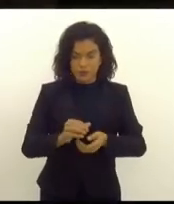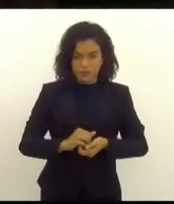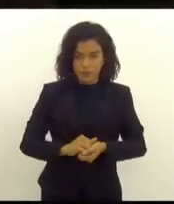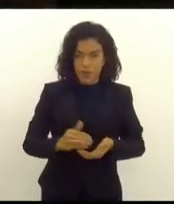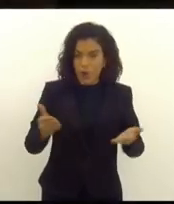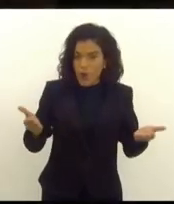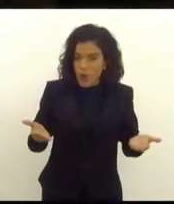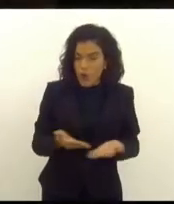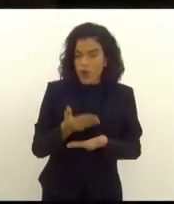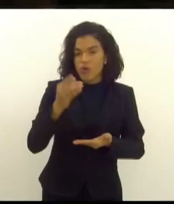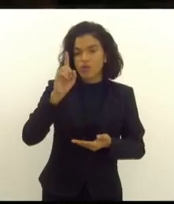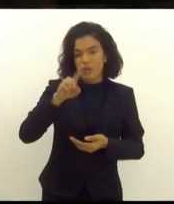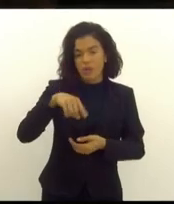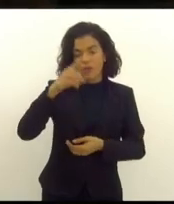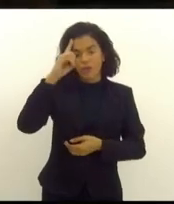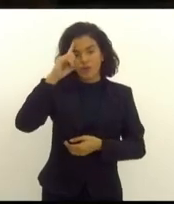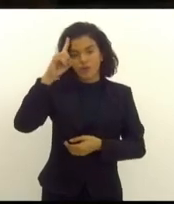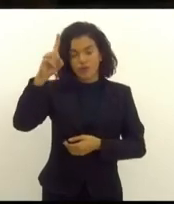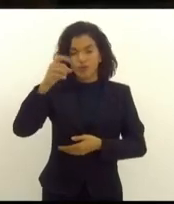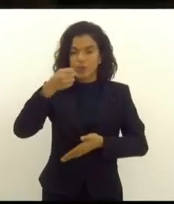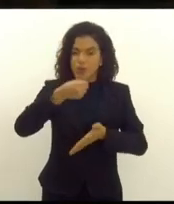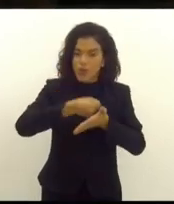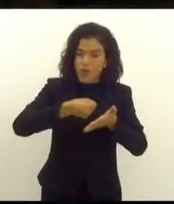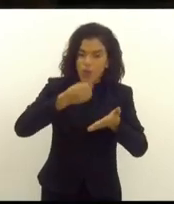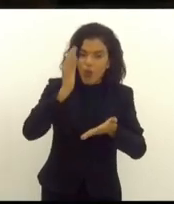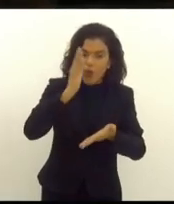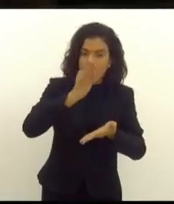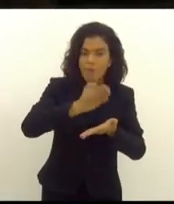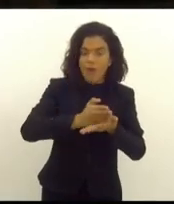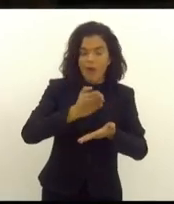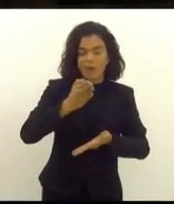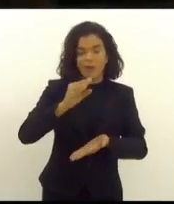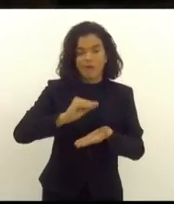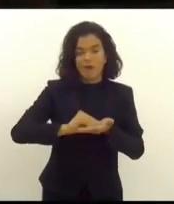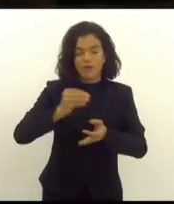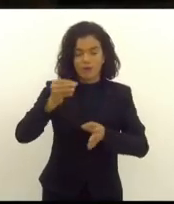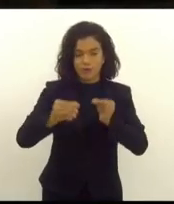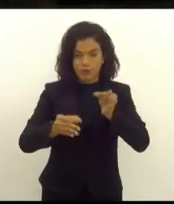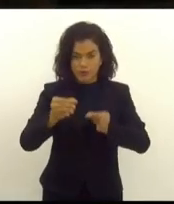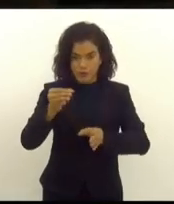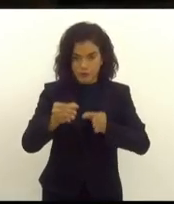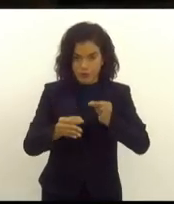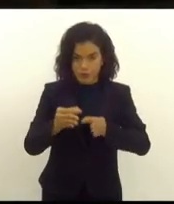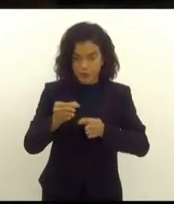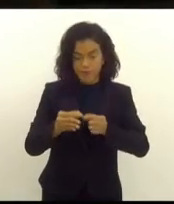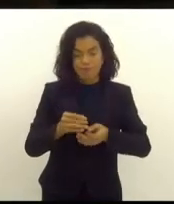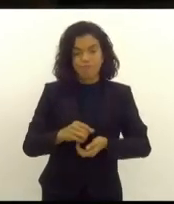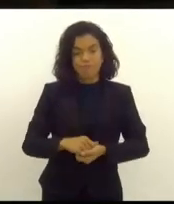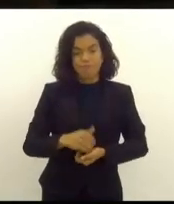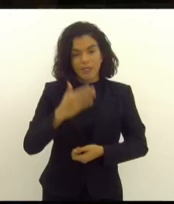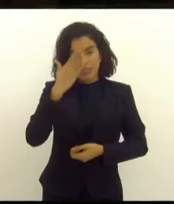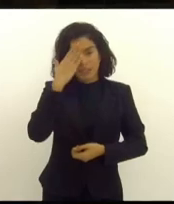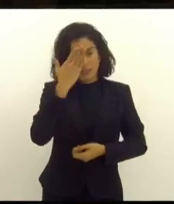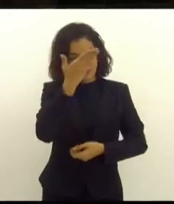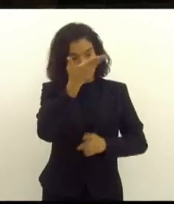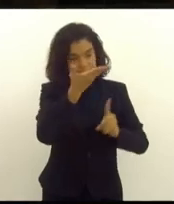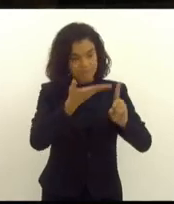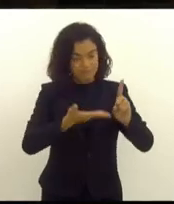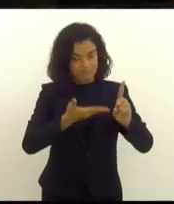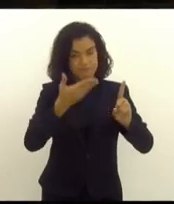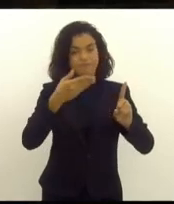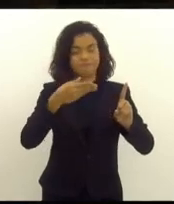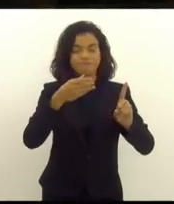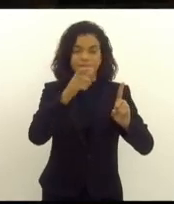hoje é o dia de combate à injustiça isso é que vossa excelência também